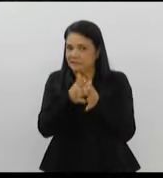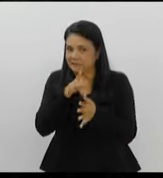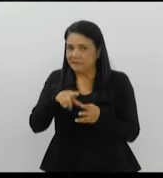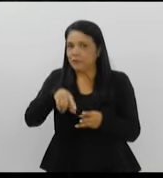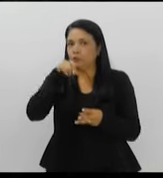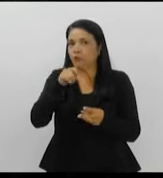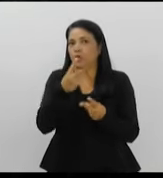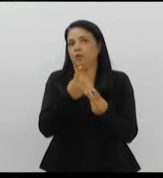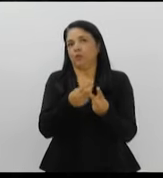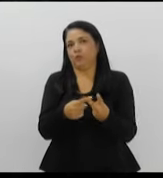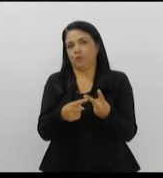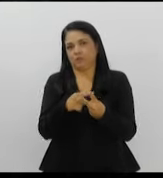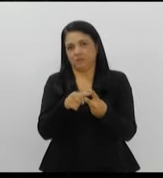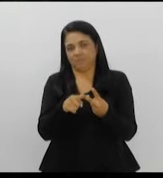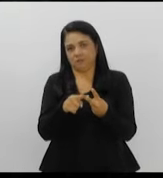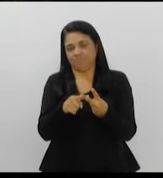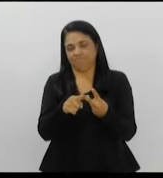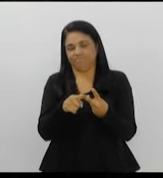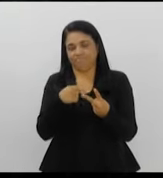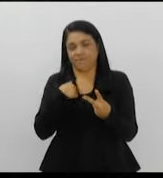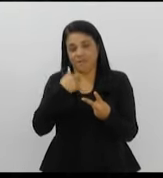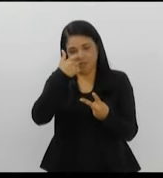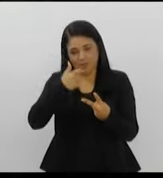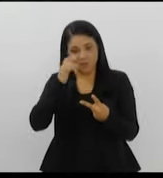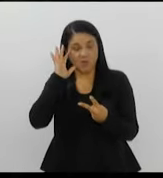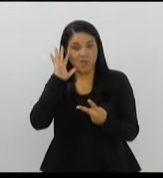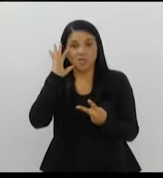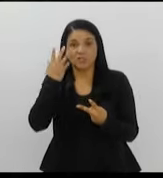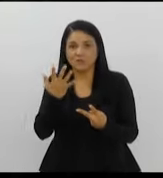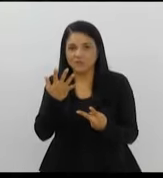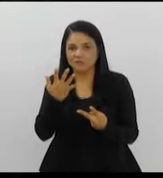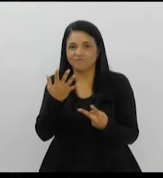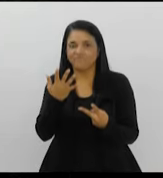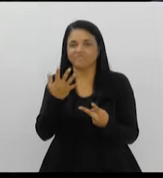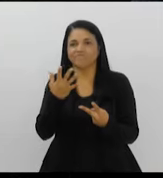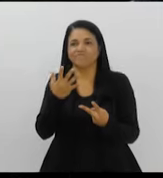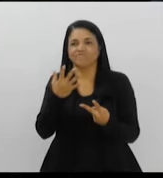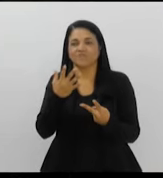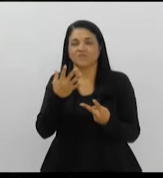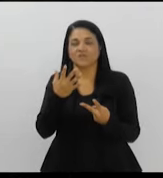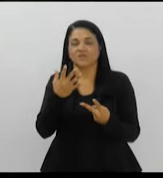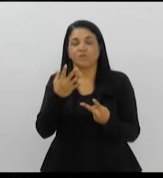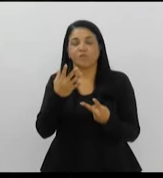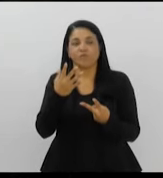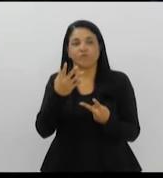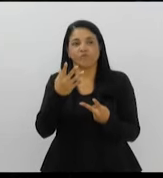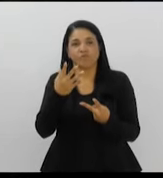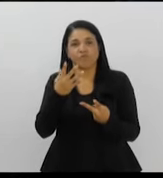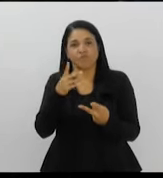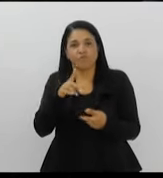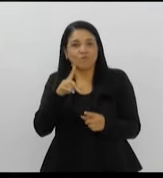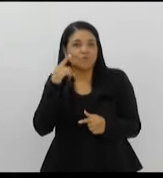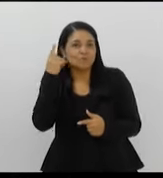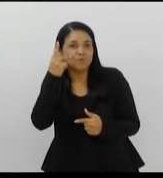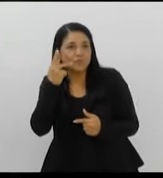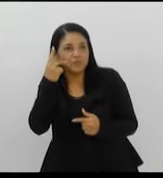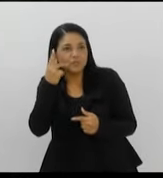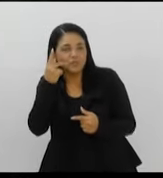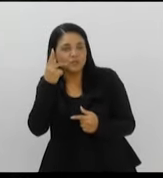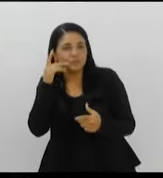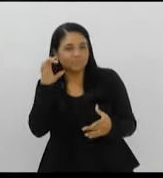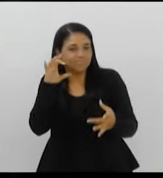Então, resolvi modular a política com o